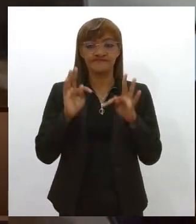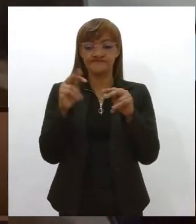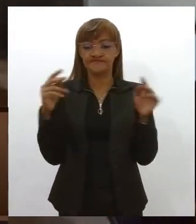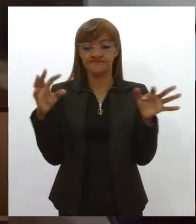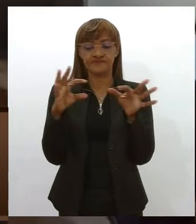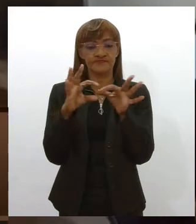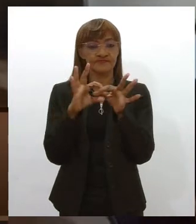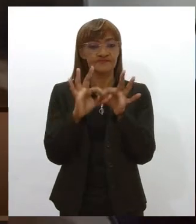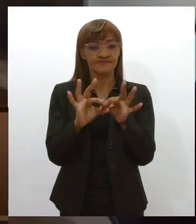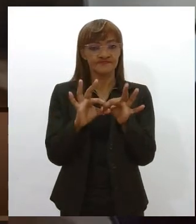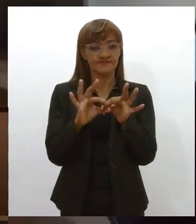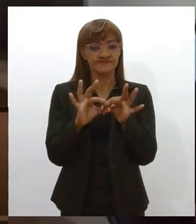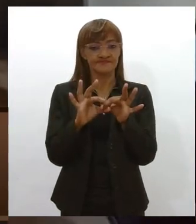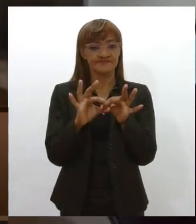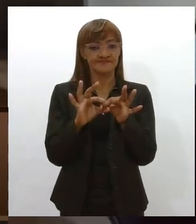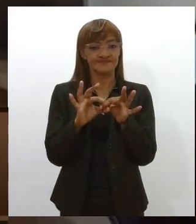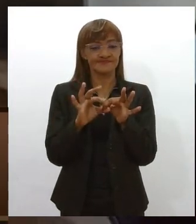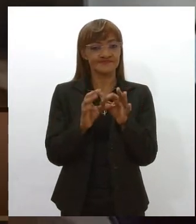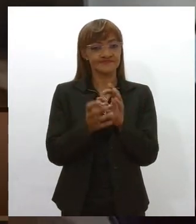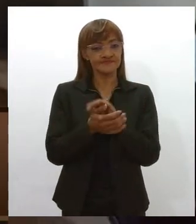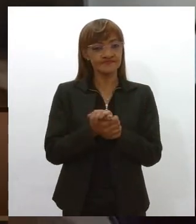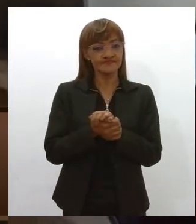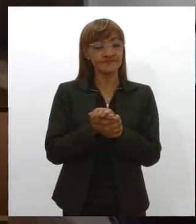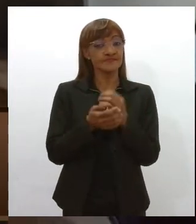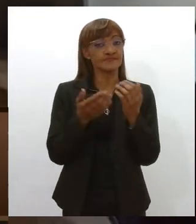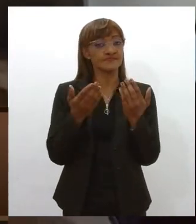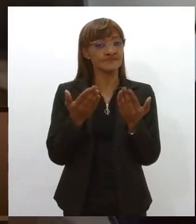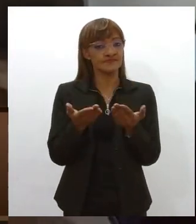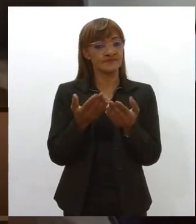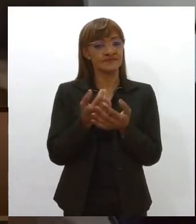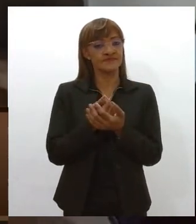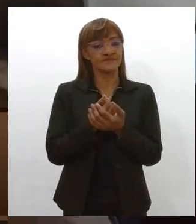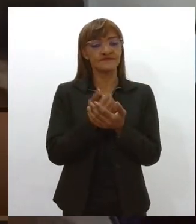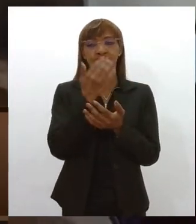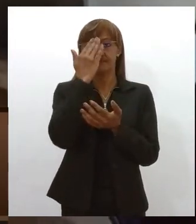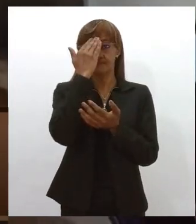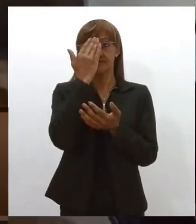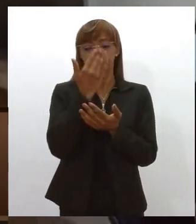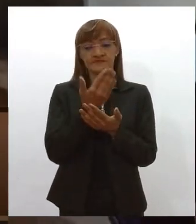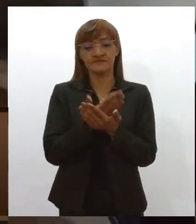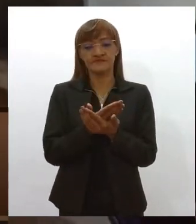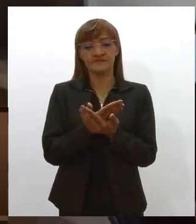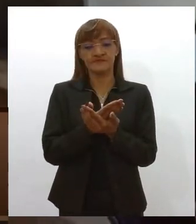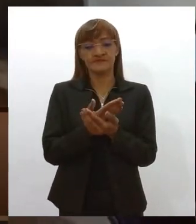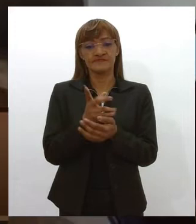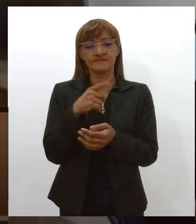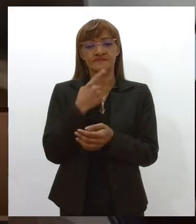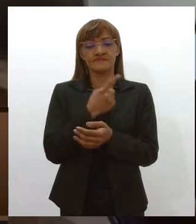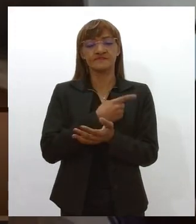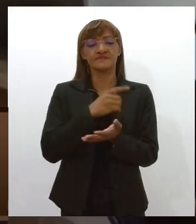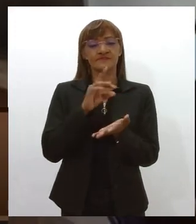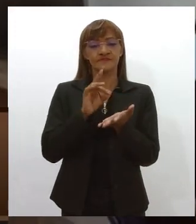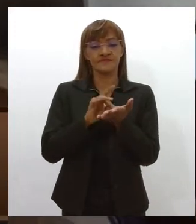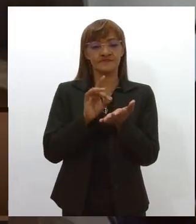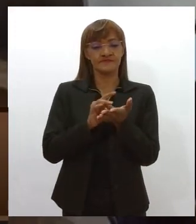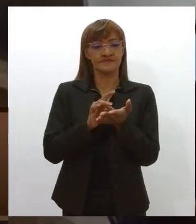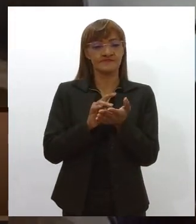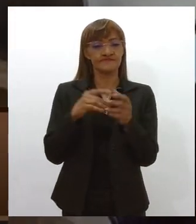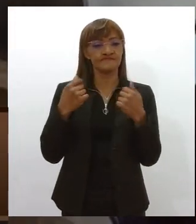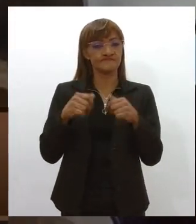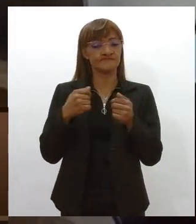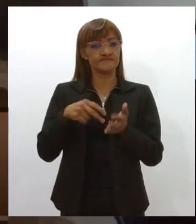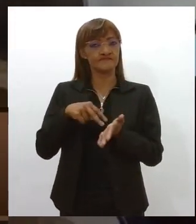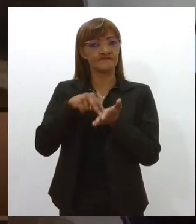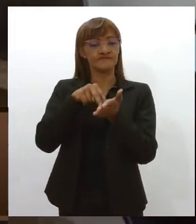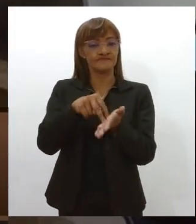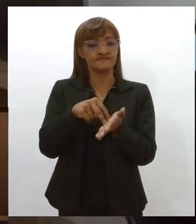faz a força. Sim. Então, eu acredito, né, que a gente precisa realmente ocupar mais lugares. Eu, enquanto a